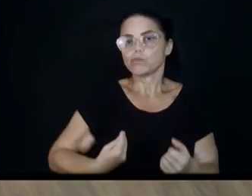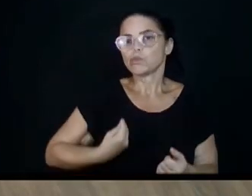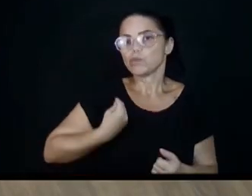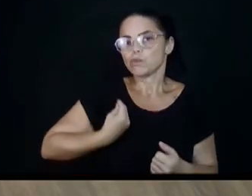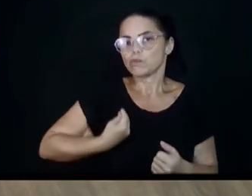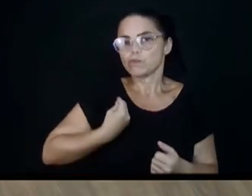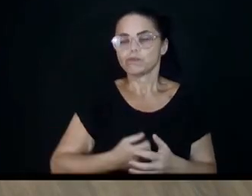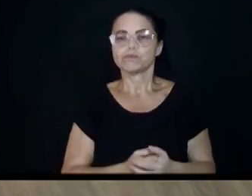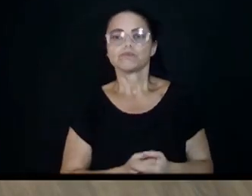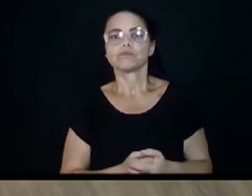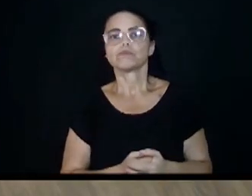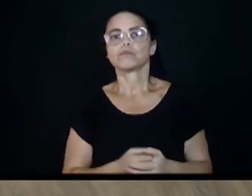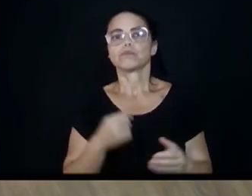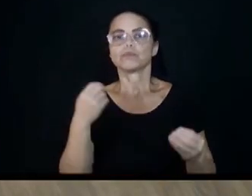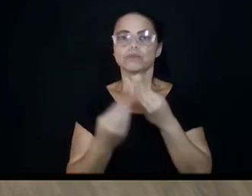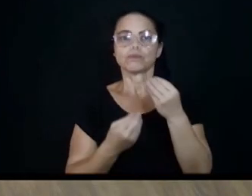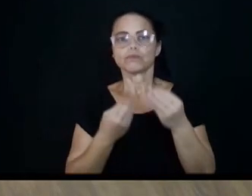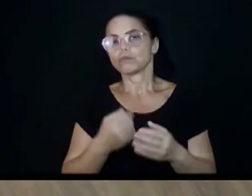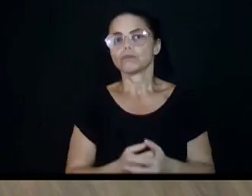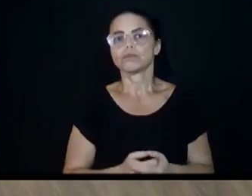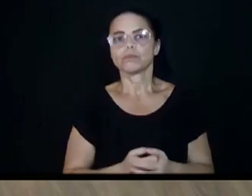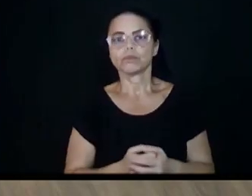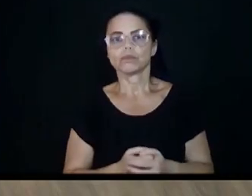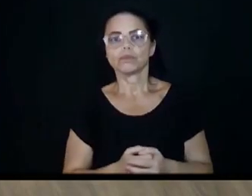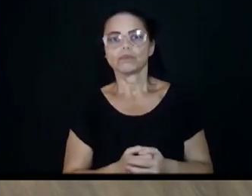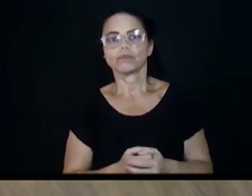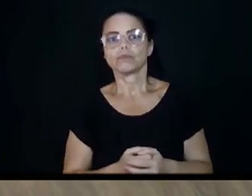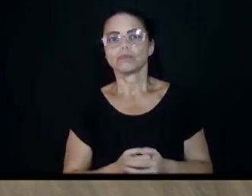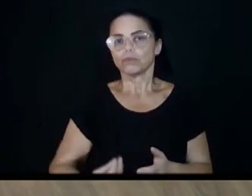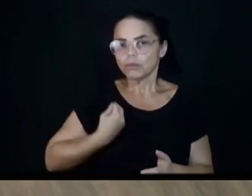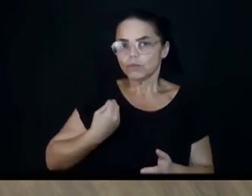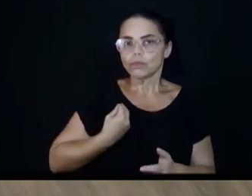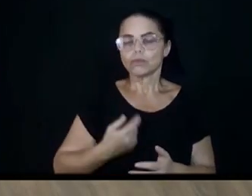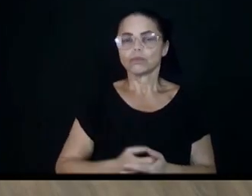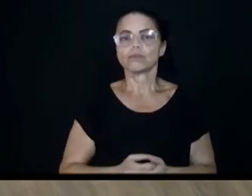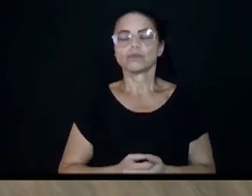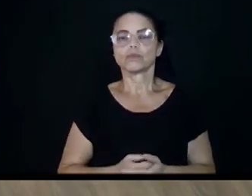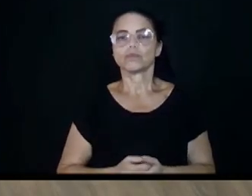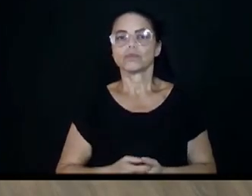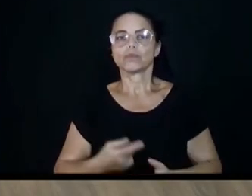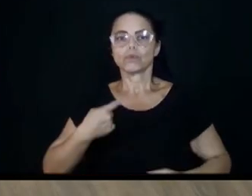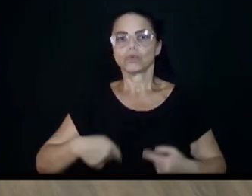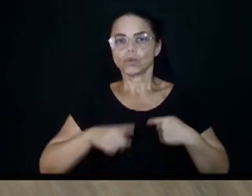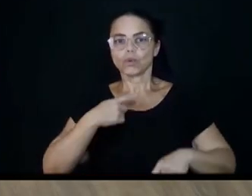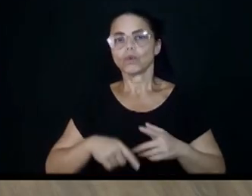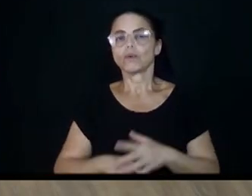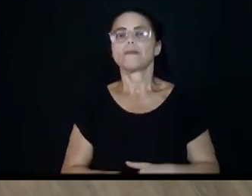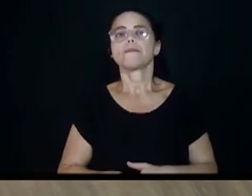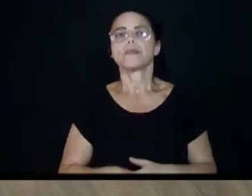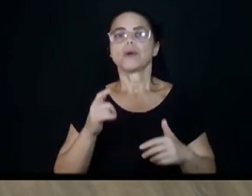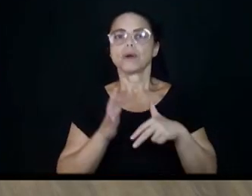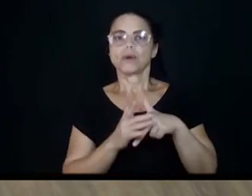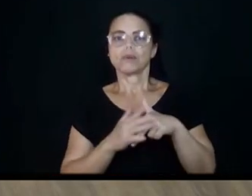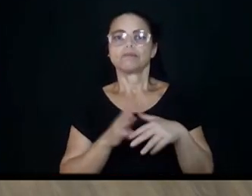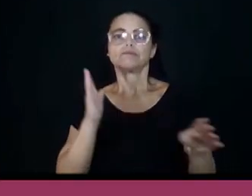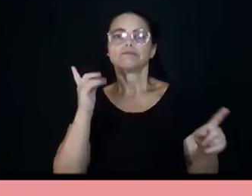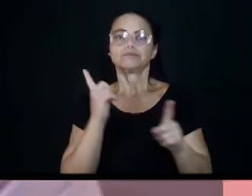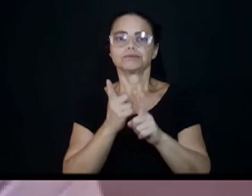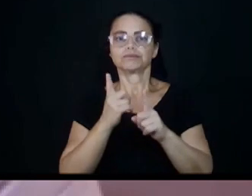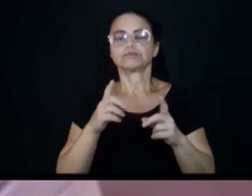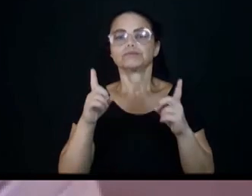funciona a vida mesmo e o organismo desse paciente que foi diagnosticado com lúpus?